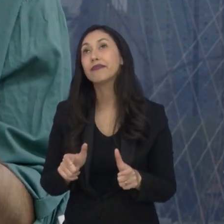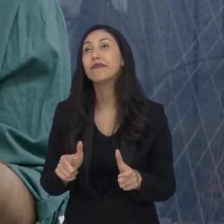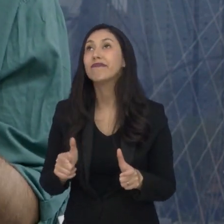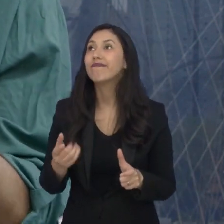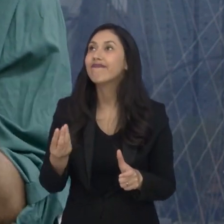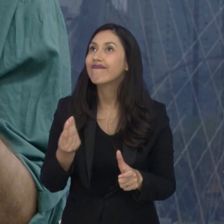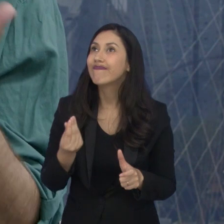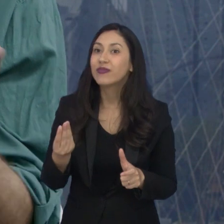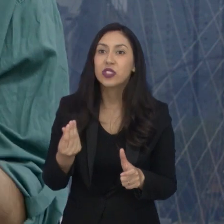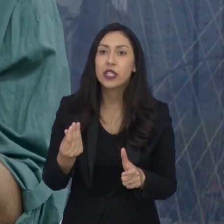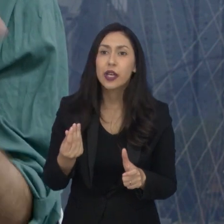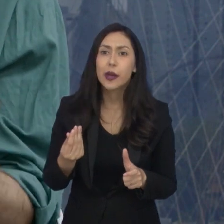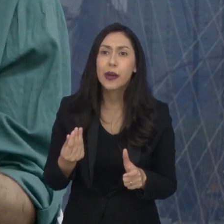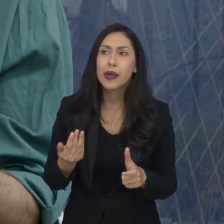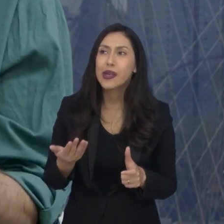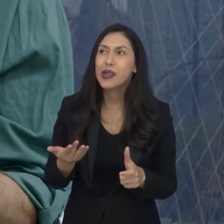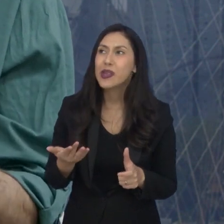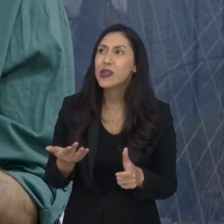tinham cidade, né?